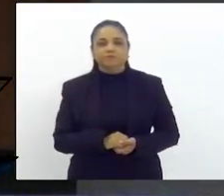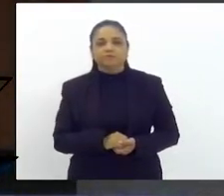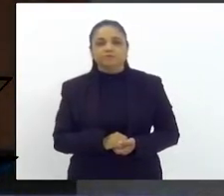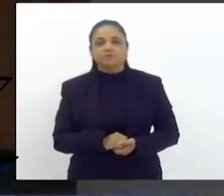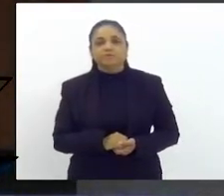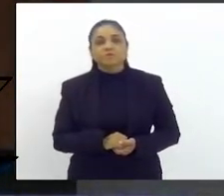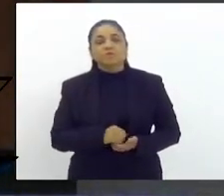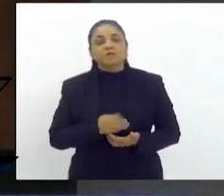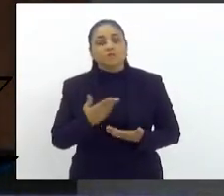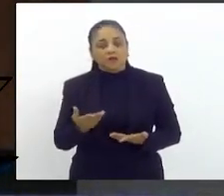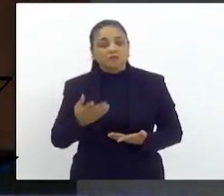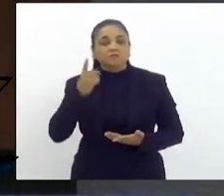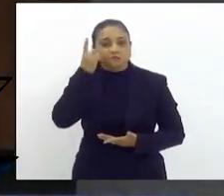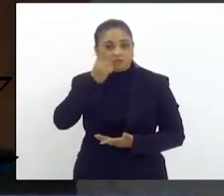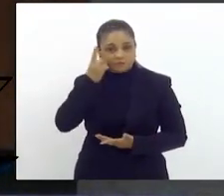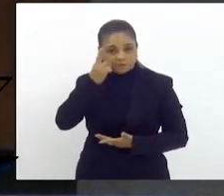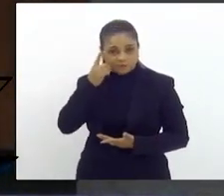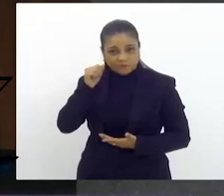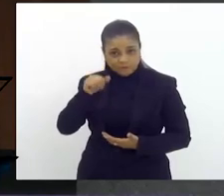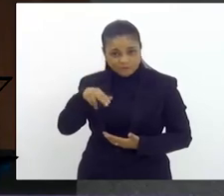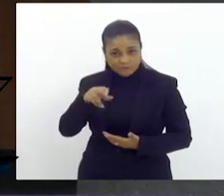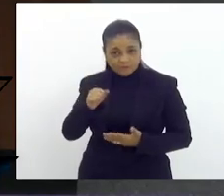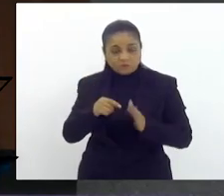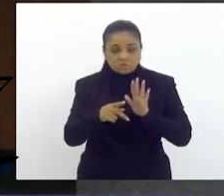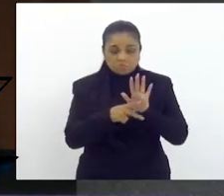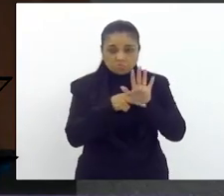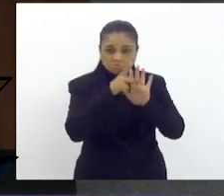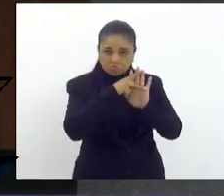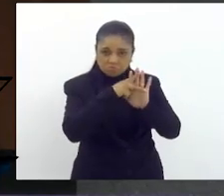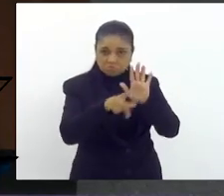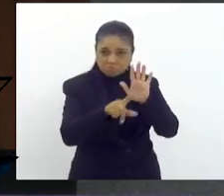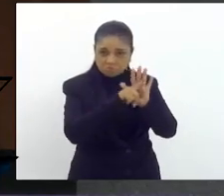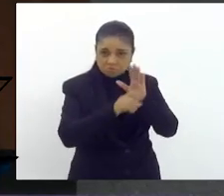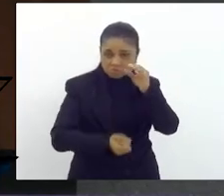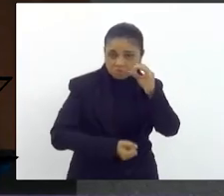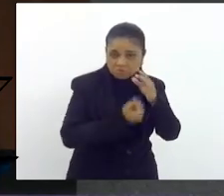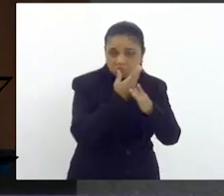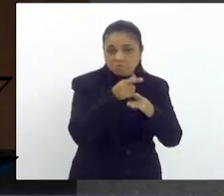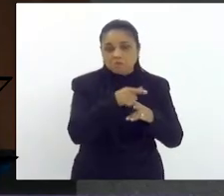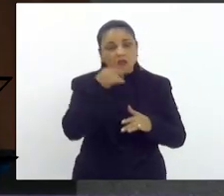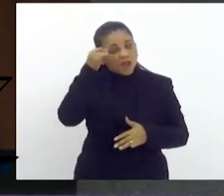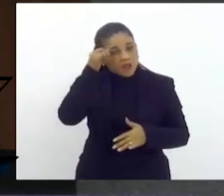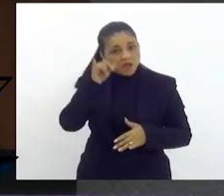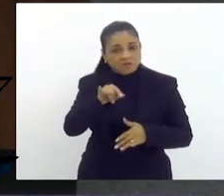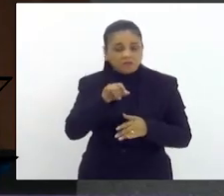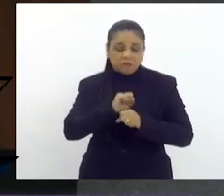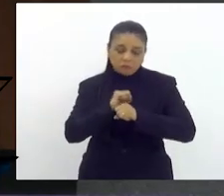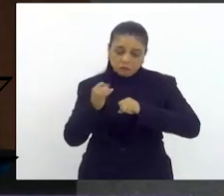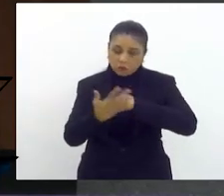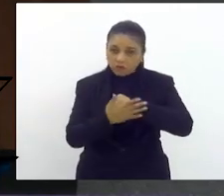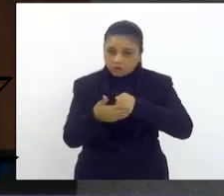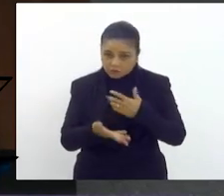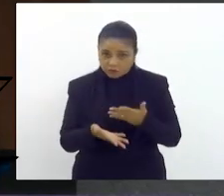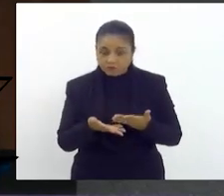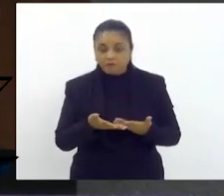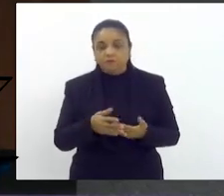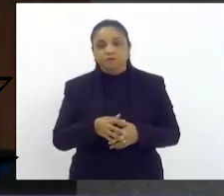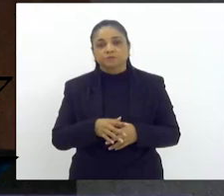e você nem se apresentou esse projeto de caráter preventivo falando na covid